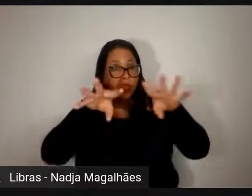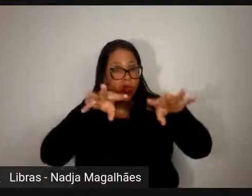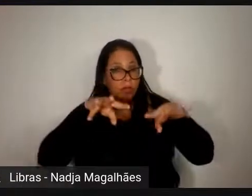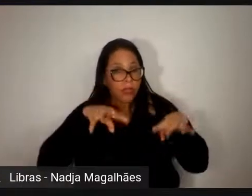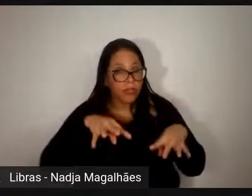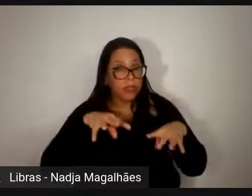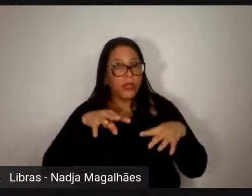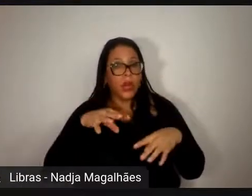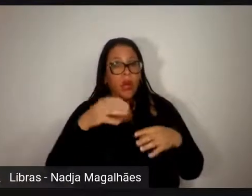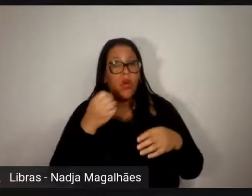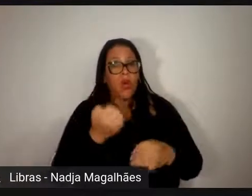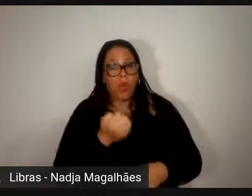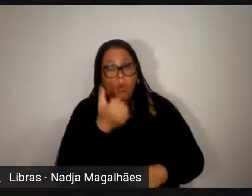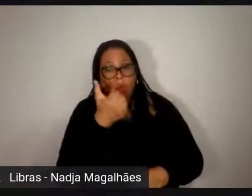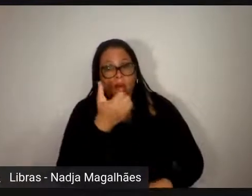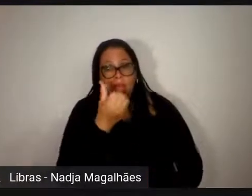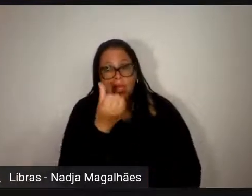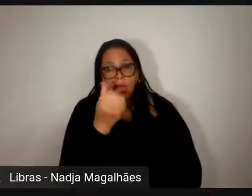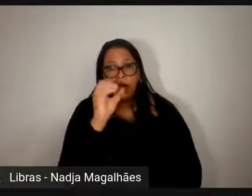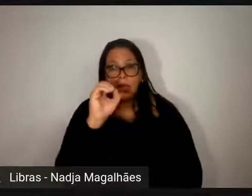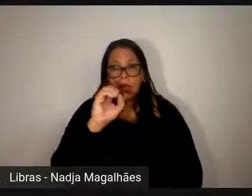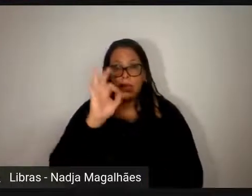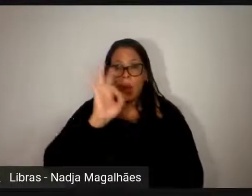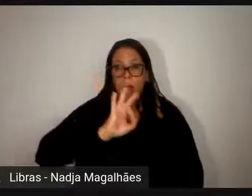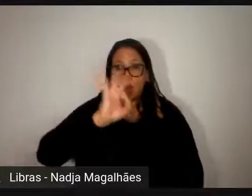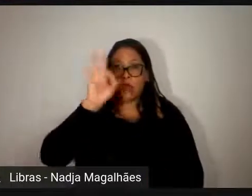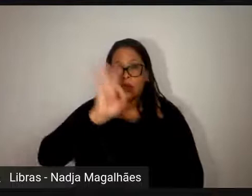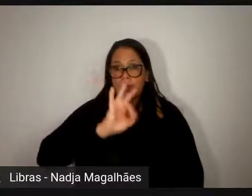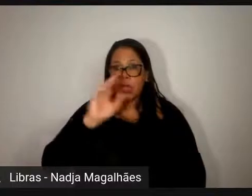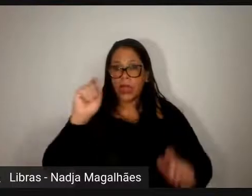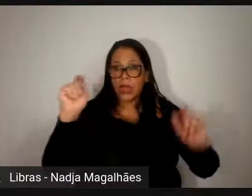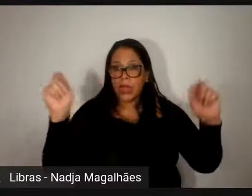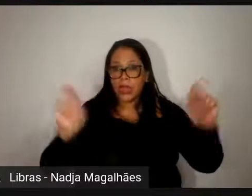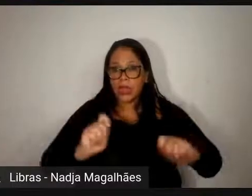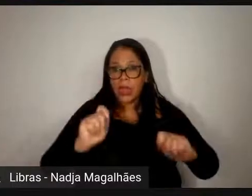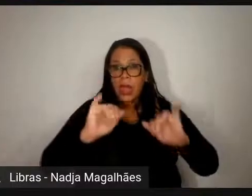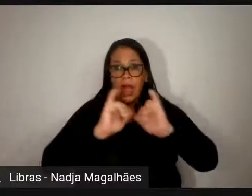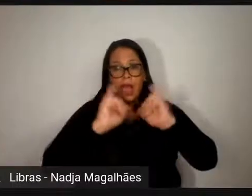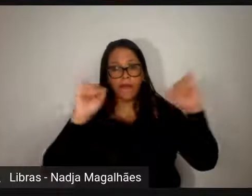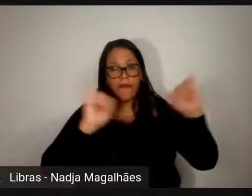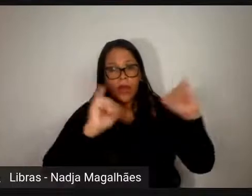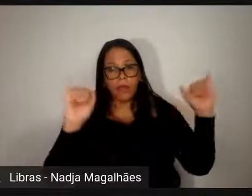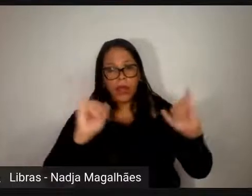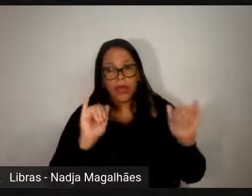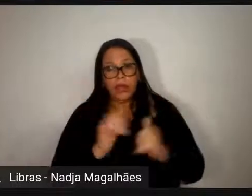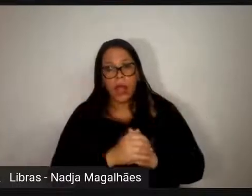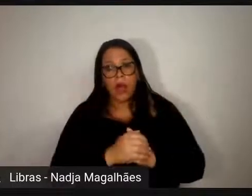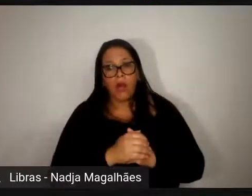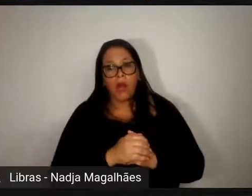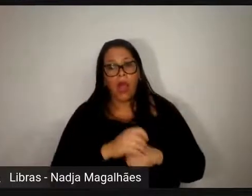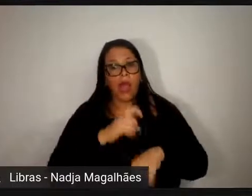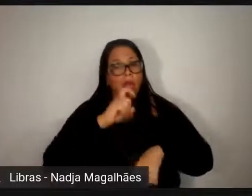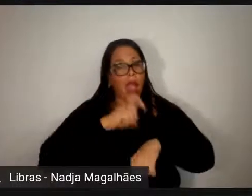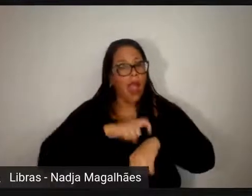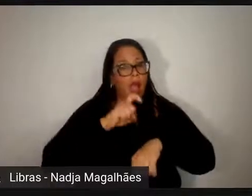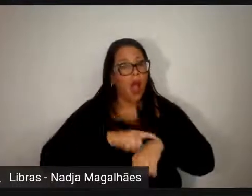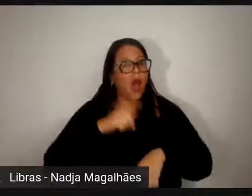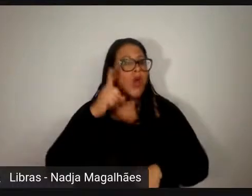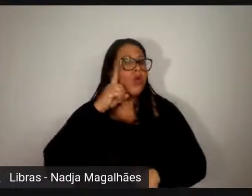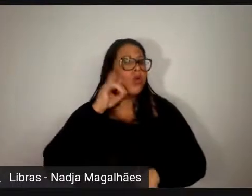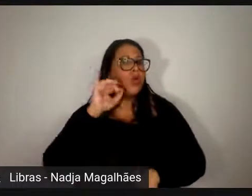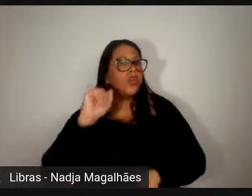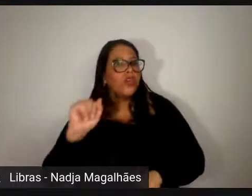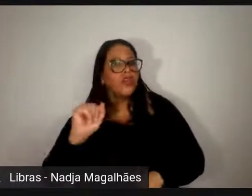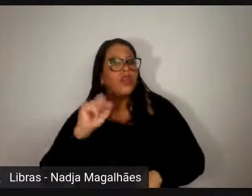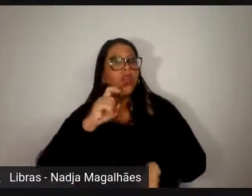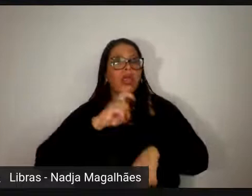nesses quase 60% que oferece a informação no site, né, que é a hora, o dia e a hora que a sessão